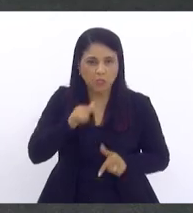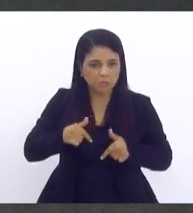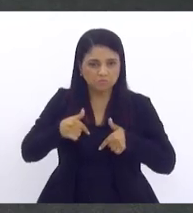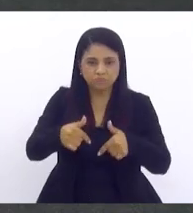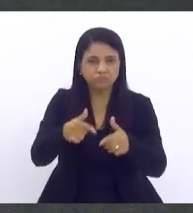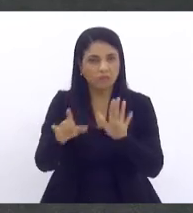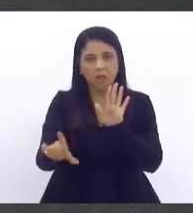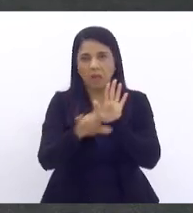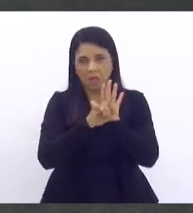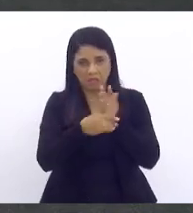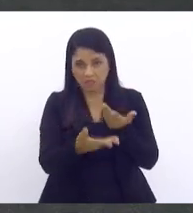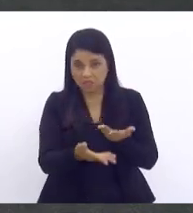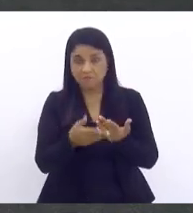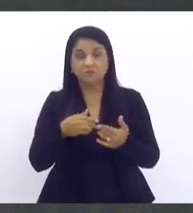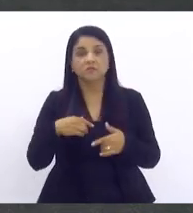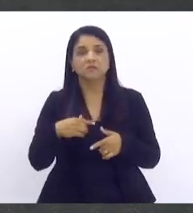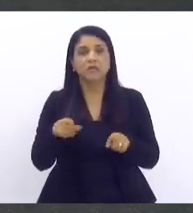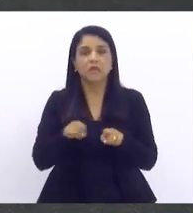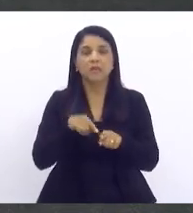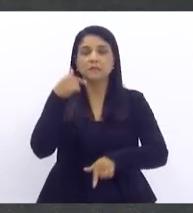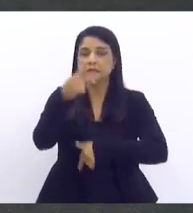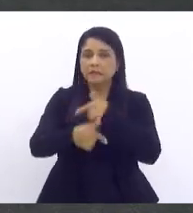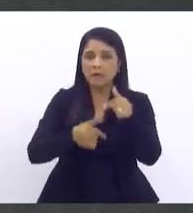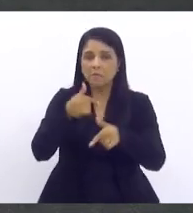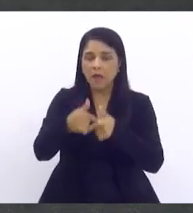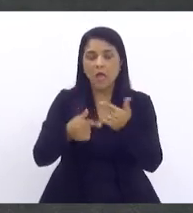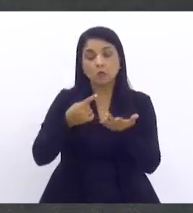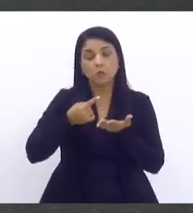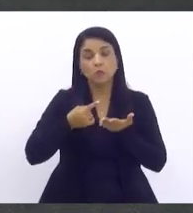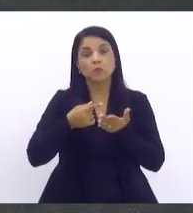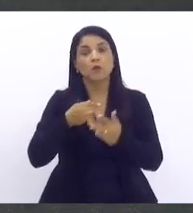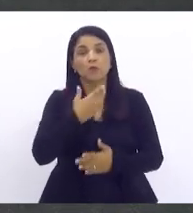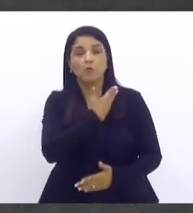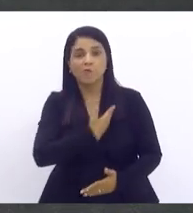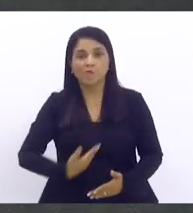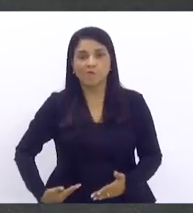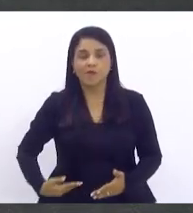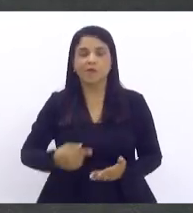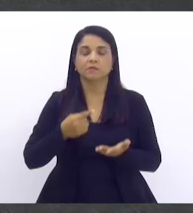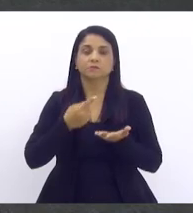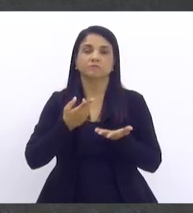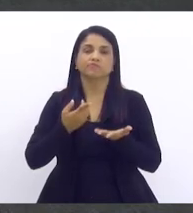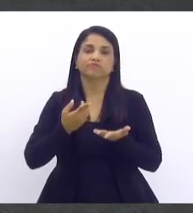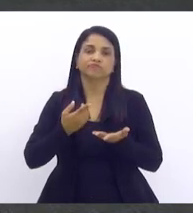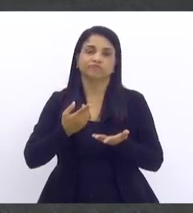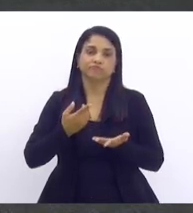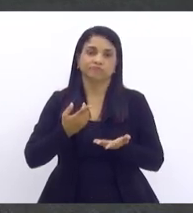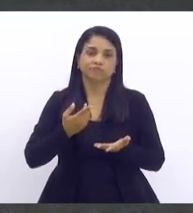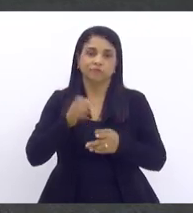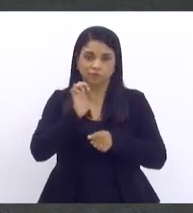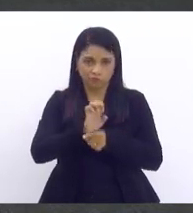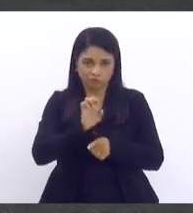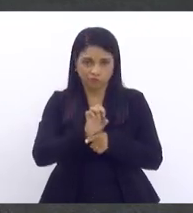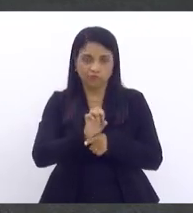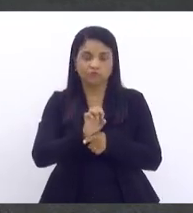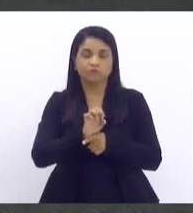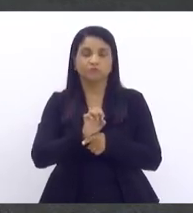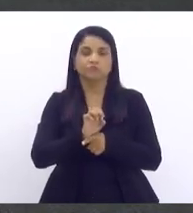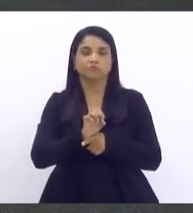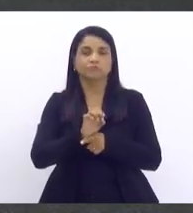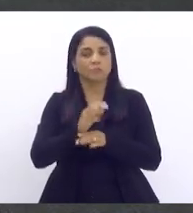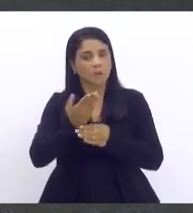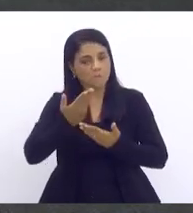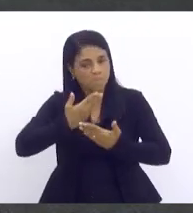ter disposição de trabalho para que o governo do Estado se comprometa com a superação do racismo, em